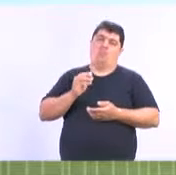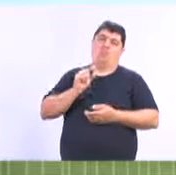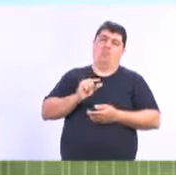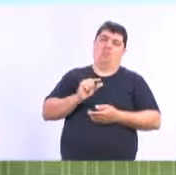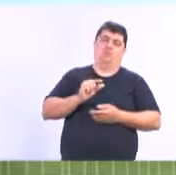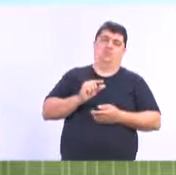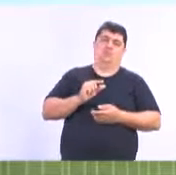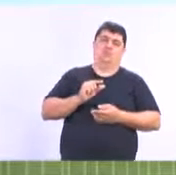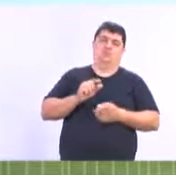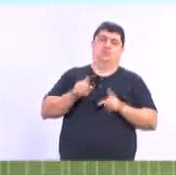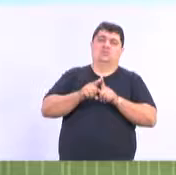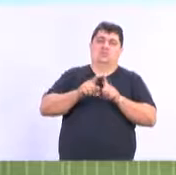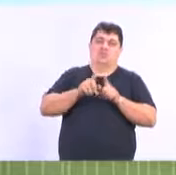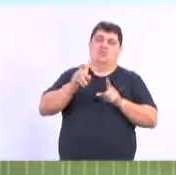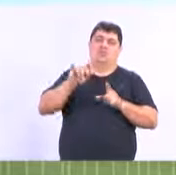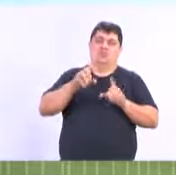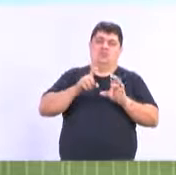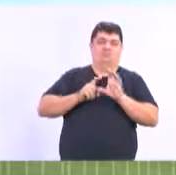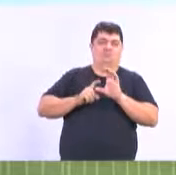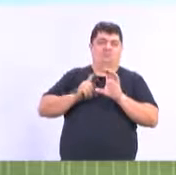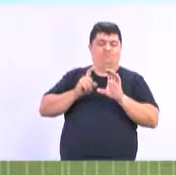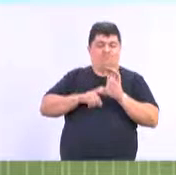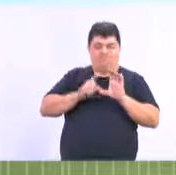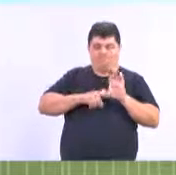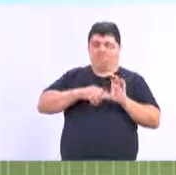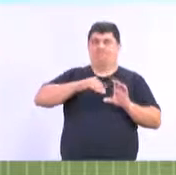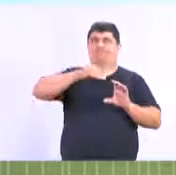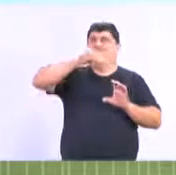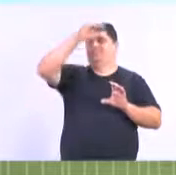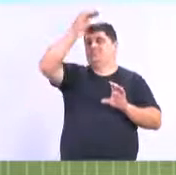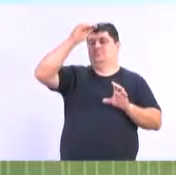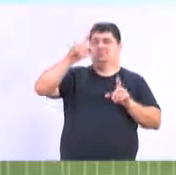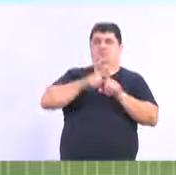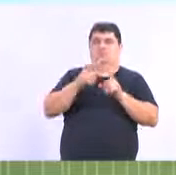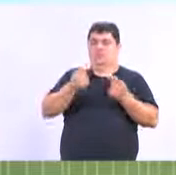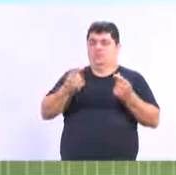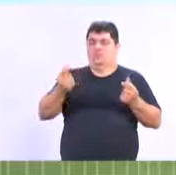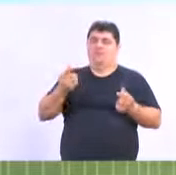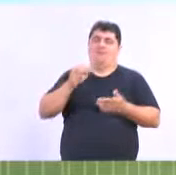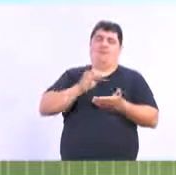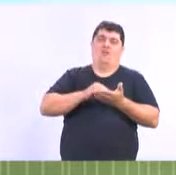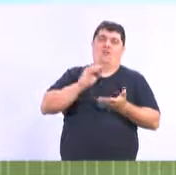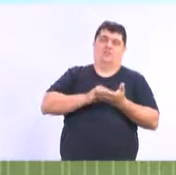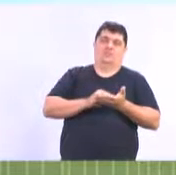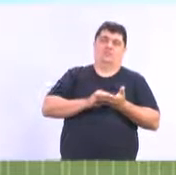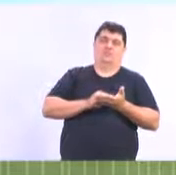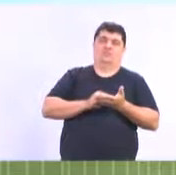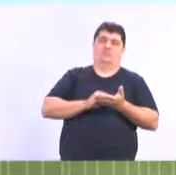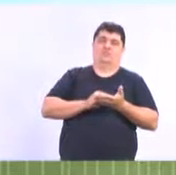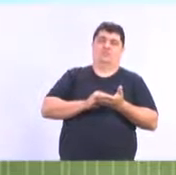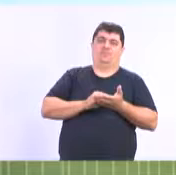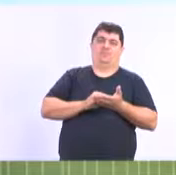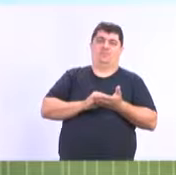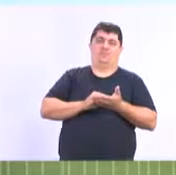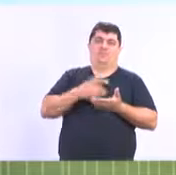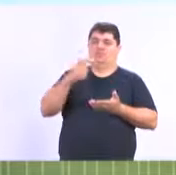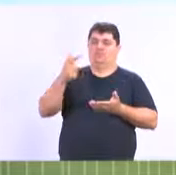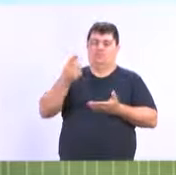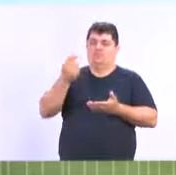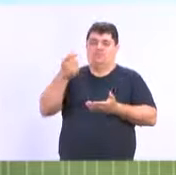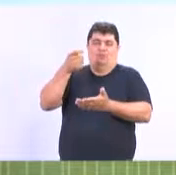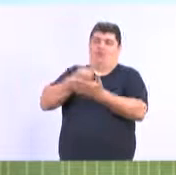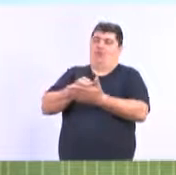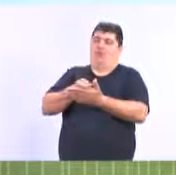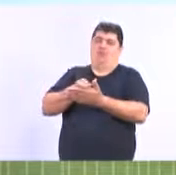Provavelmente vai começar a baixar a rentabilidade. Se baixou a rentabilidade, influencia no meu dinheiro no caixa. A liquidez é dinheiro no caixa. Não tem dinheiro para honrar com as minhas